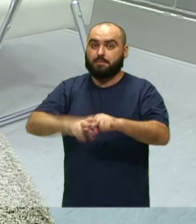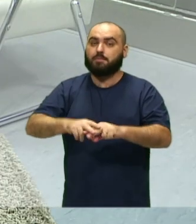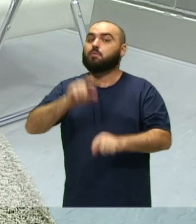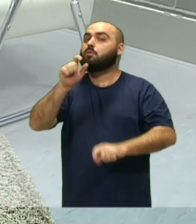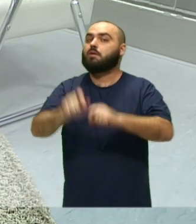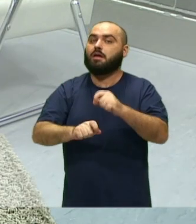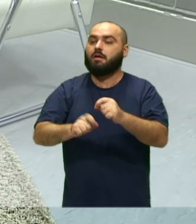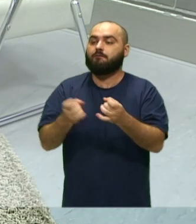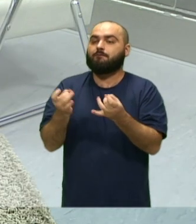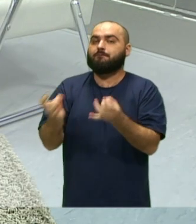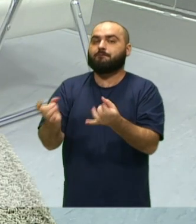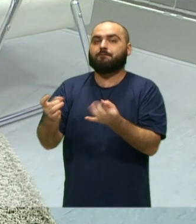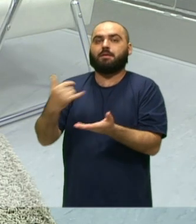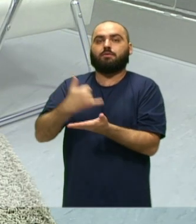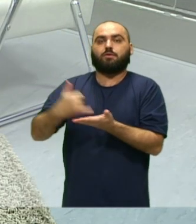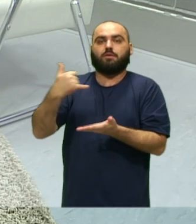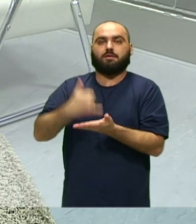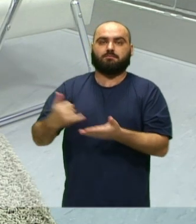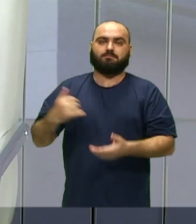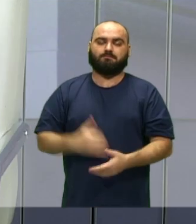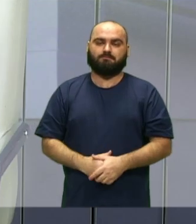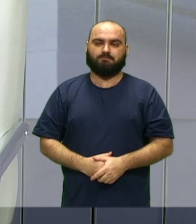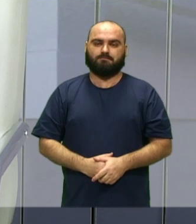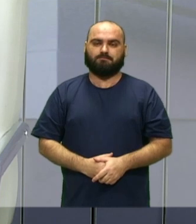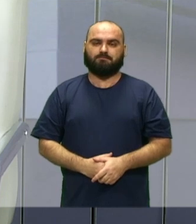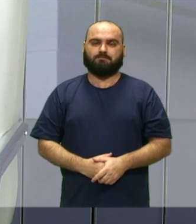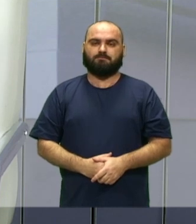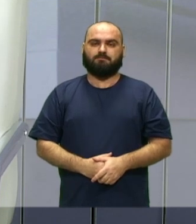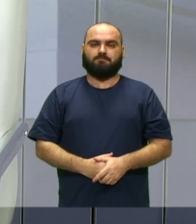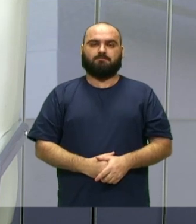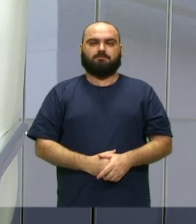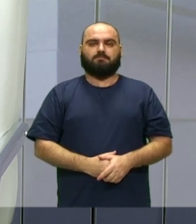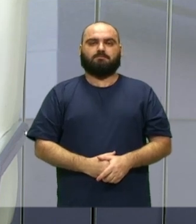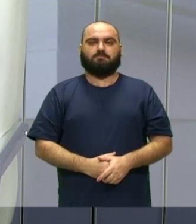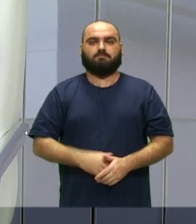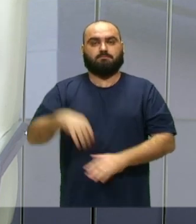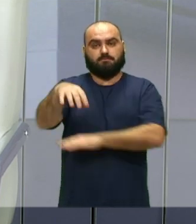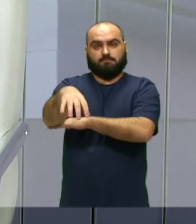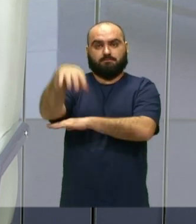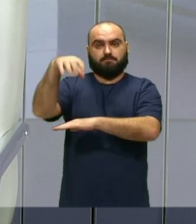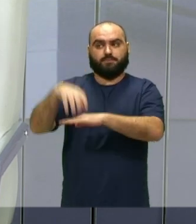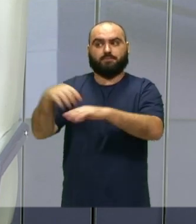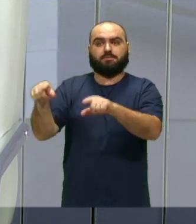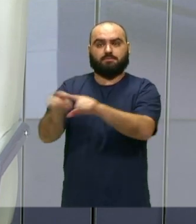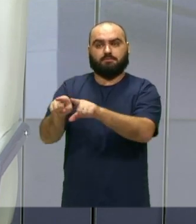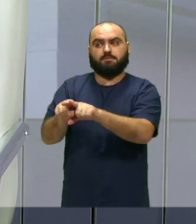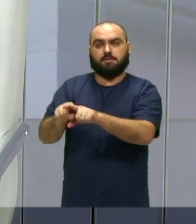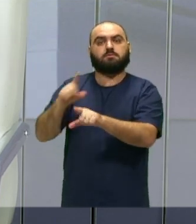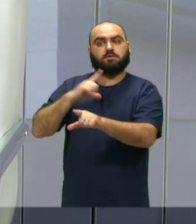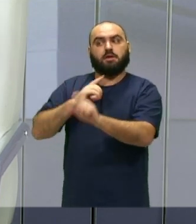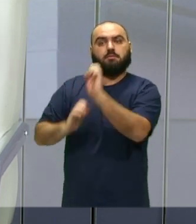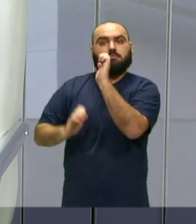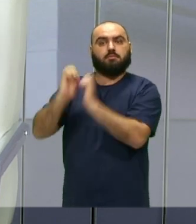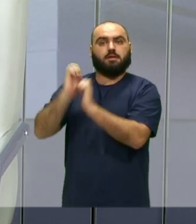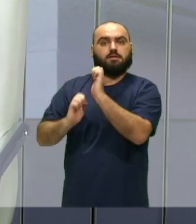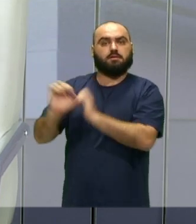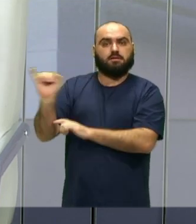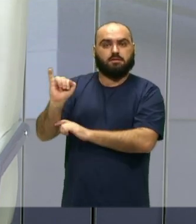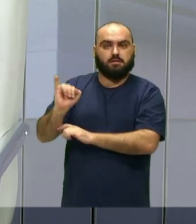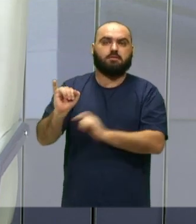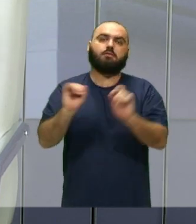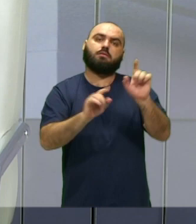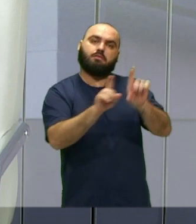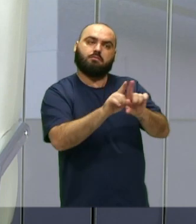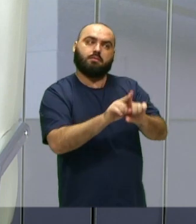de drogas. Tráfico de drogas. E em relação ao porto também, eles têm empresa aqui em Itajaí e também no Rio Grande do